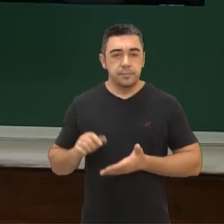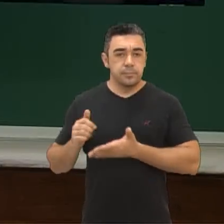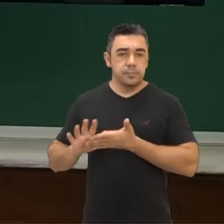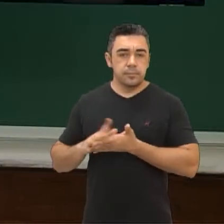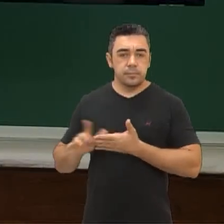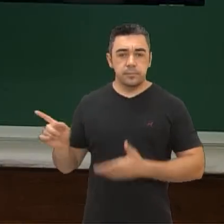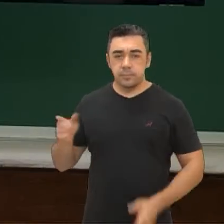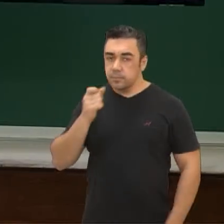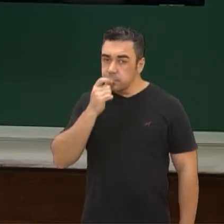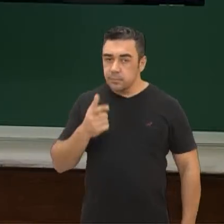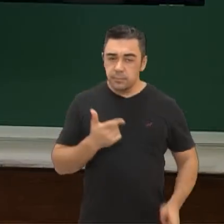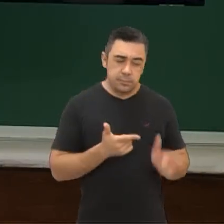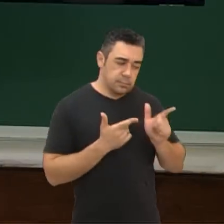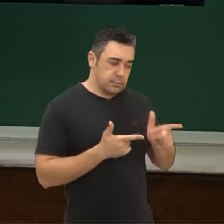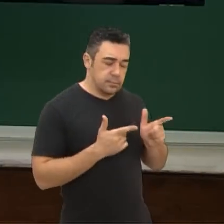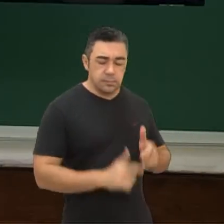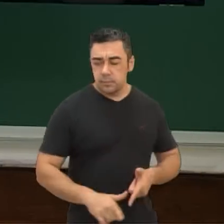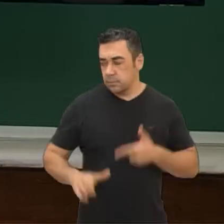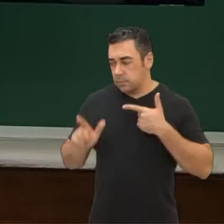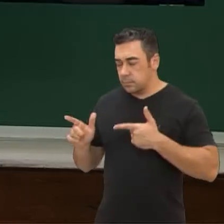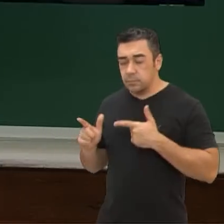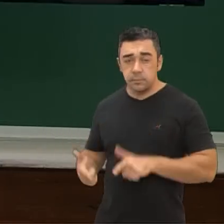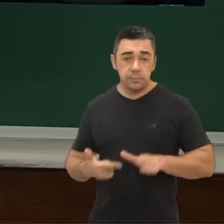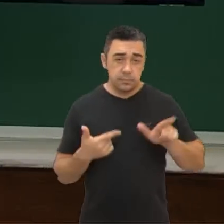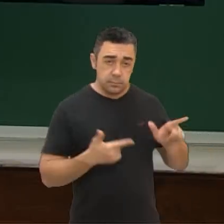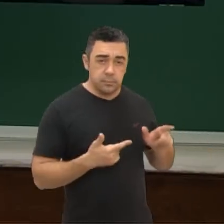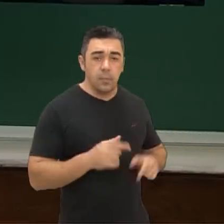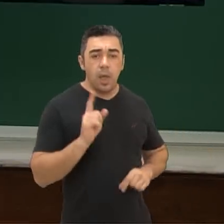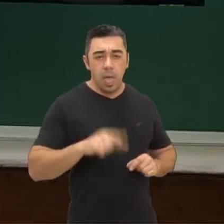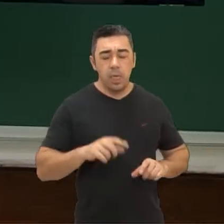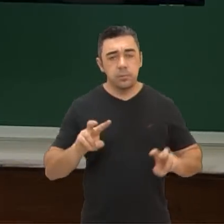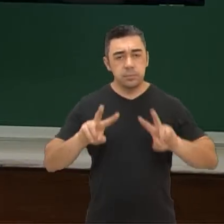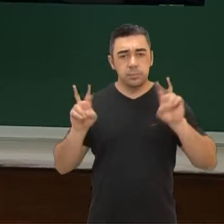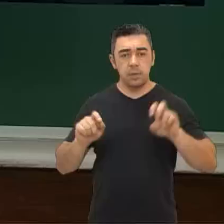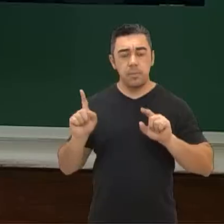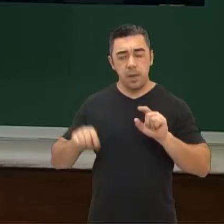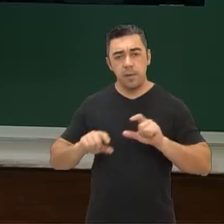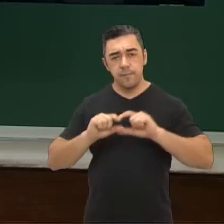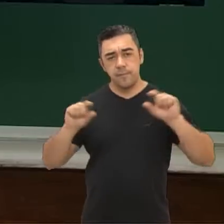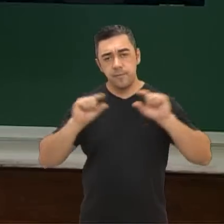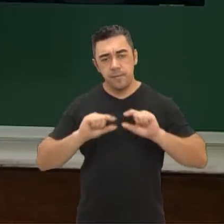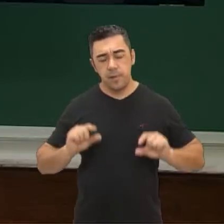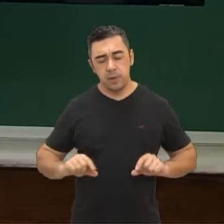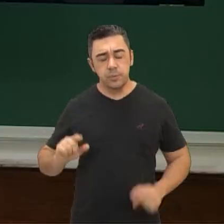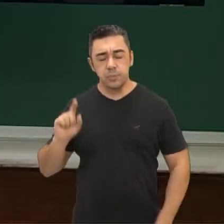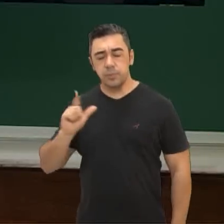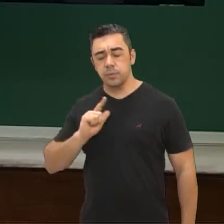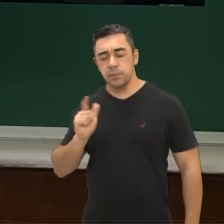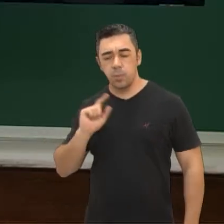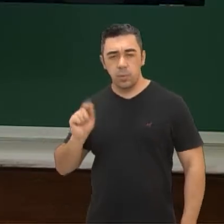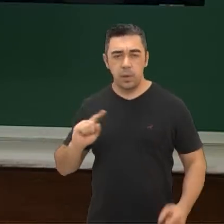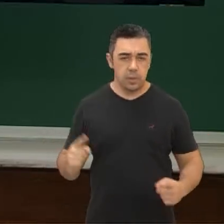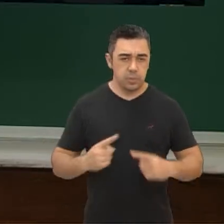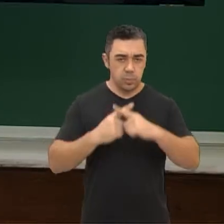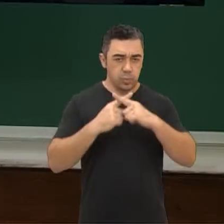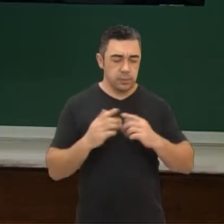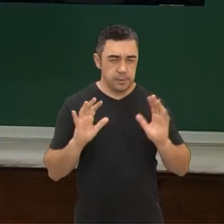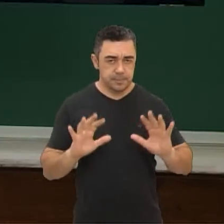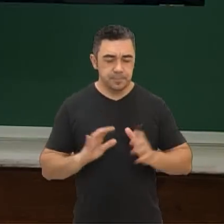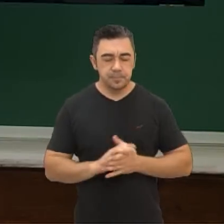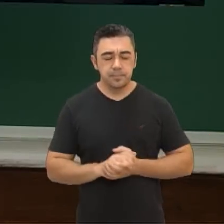De formas de locomoção coletiva dentro das grandes cidades, né? Você